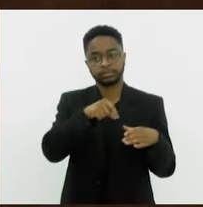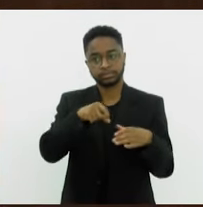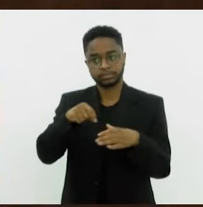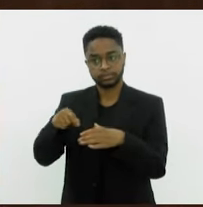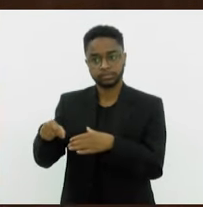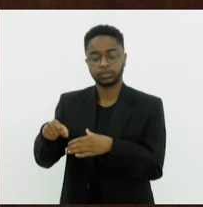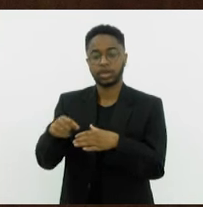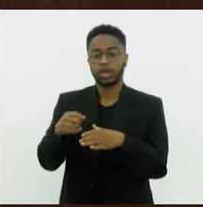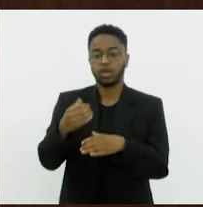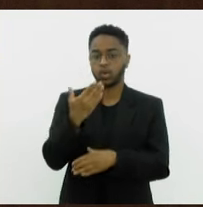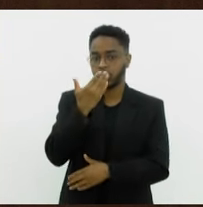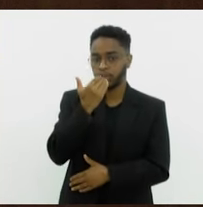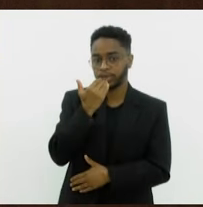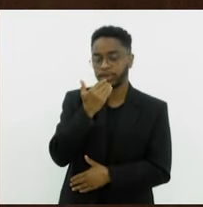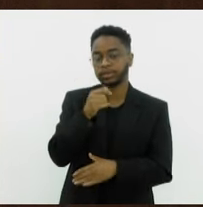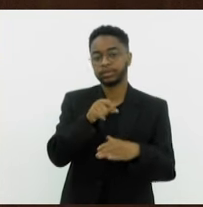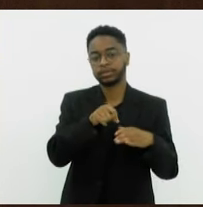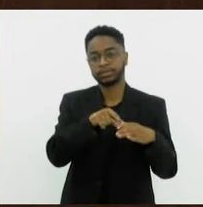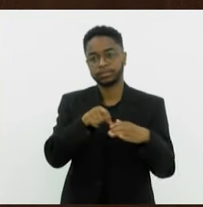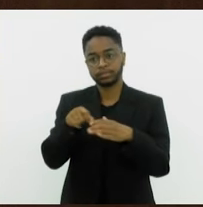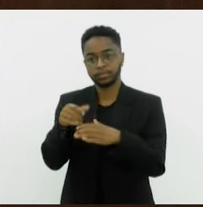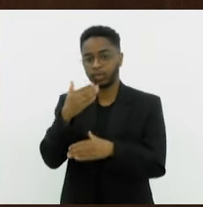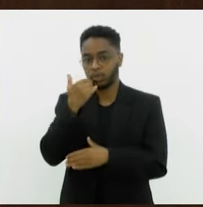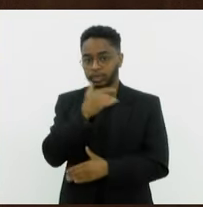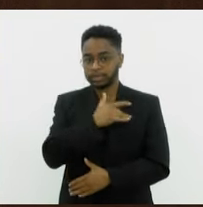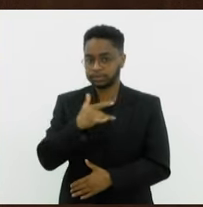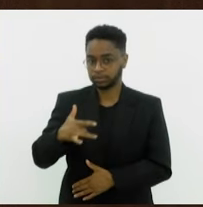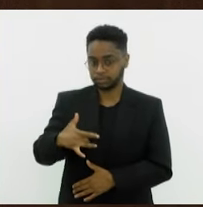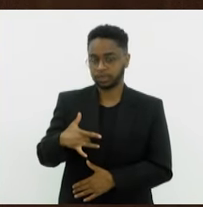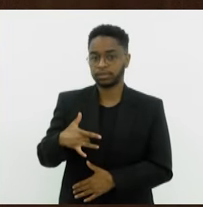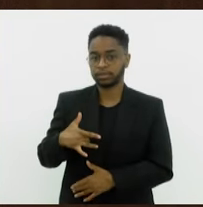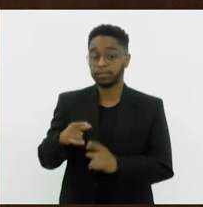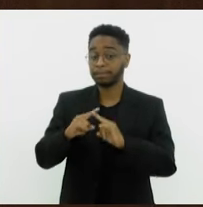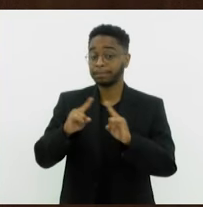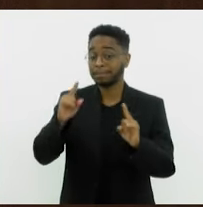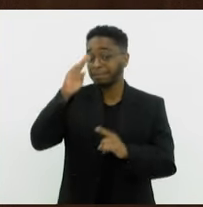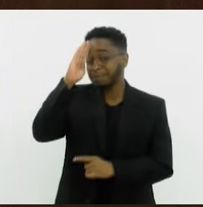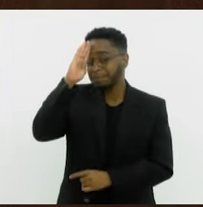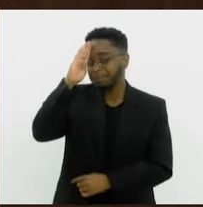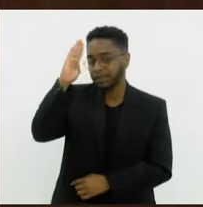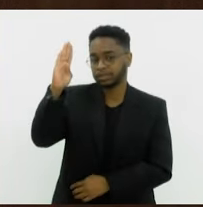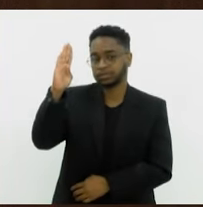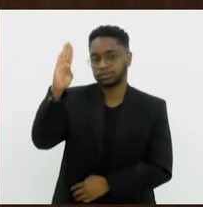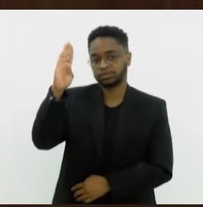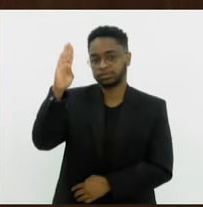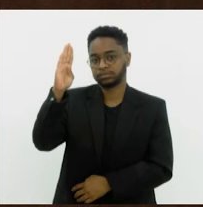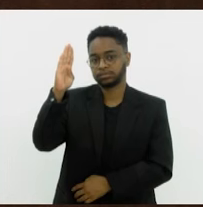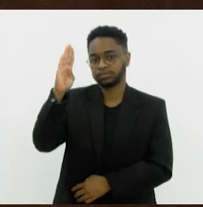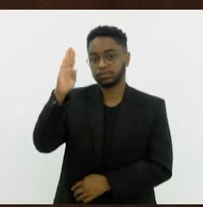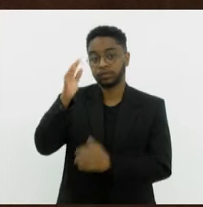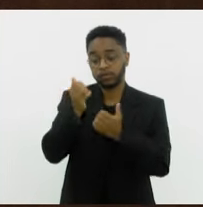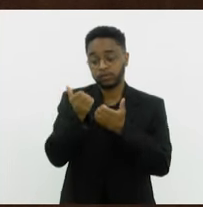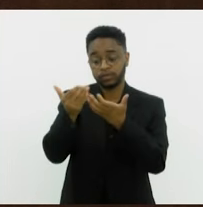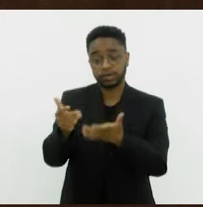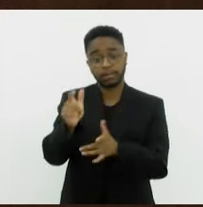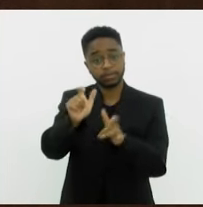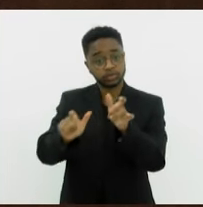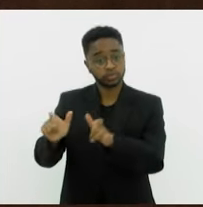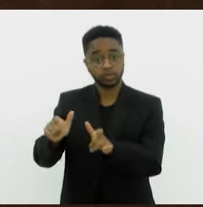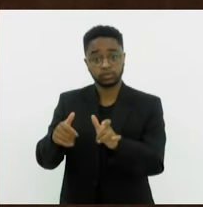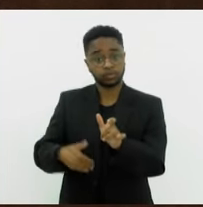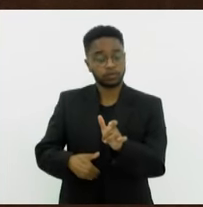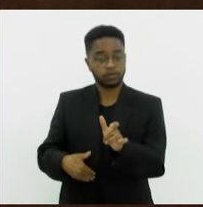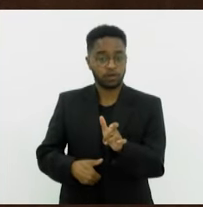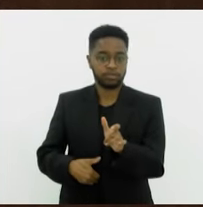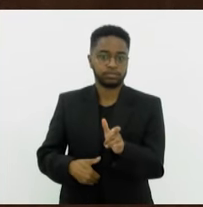de produção de comida, de produção de comida saudável, mas principalmente para aqueles que não têm comida,